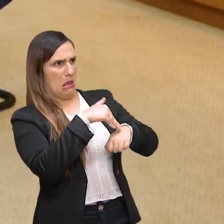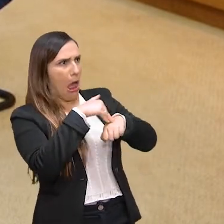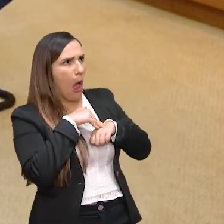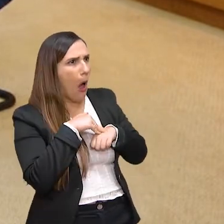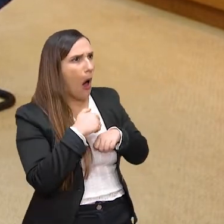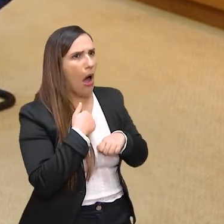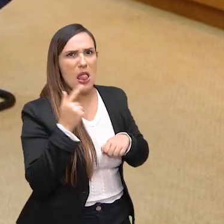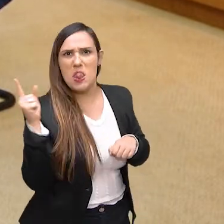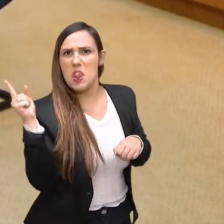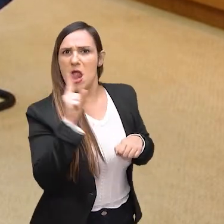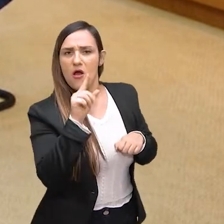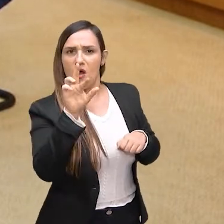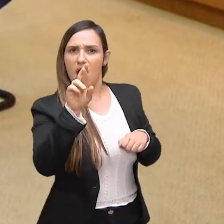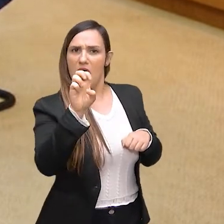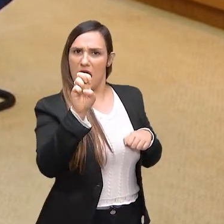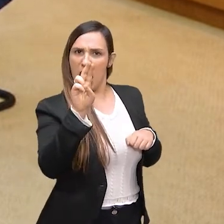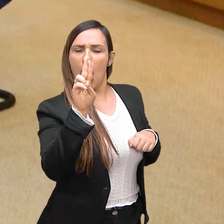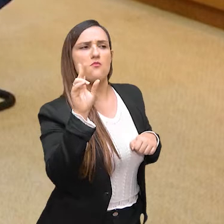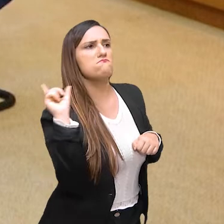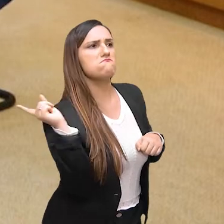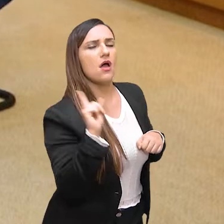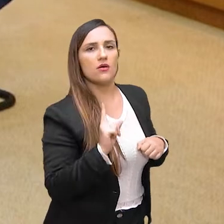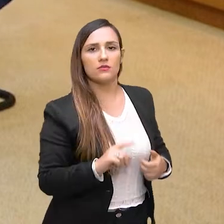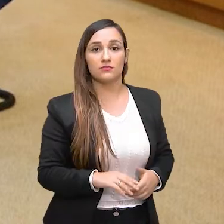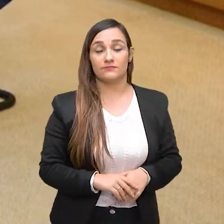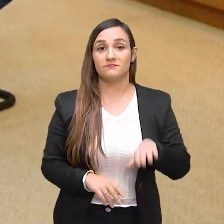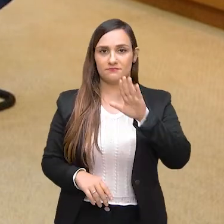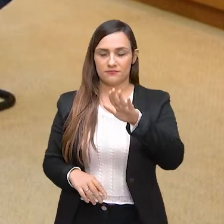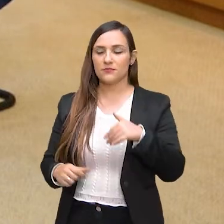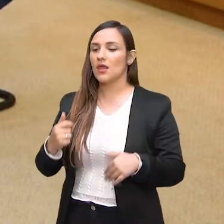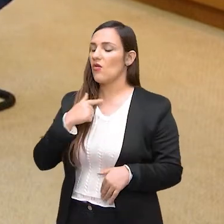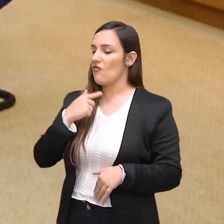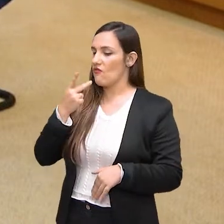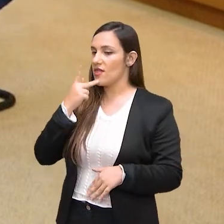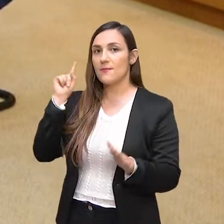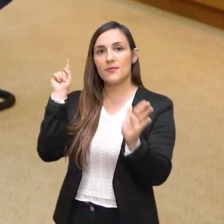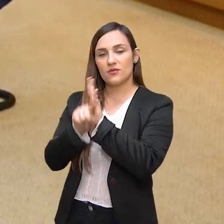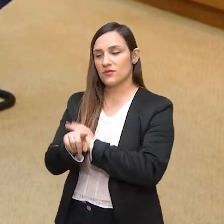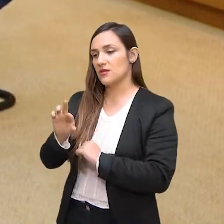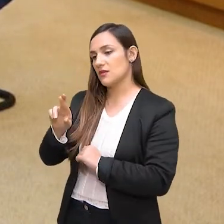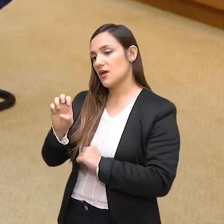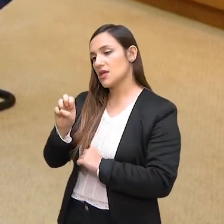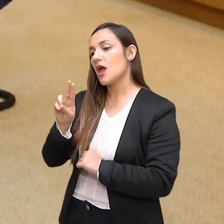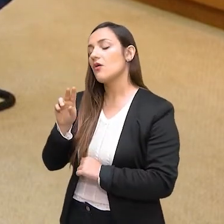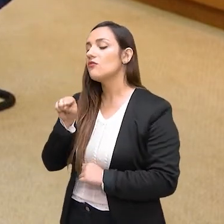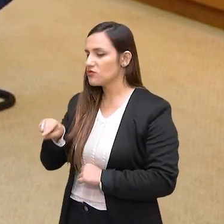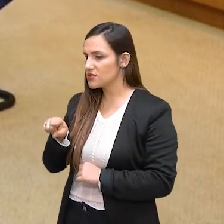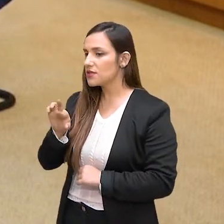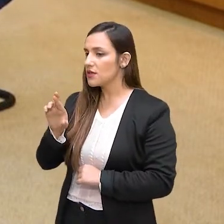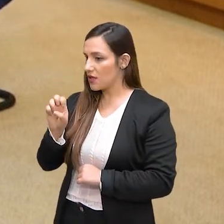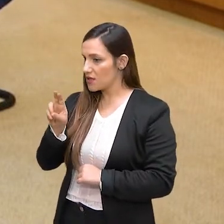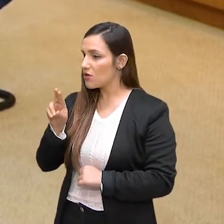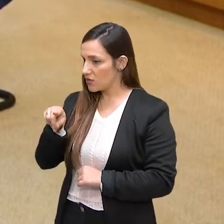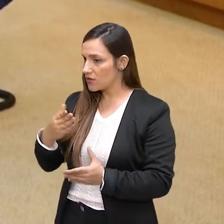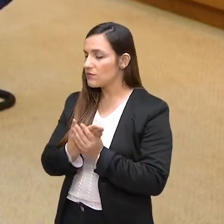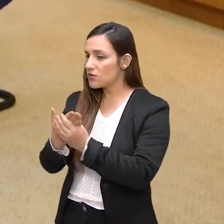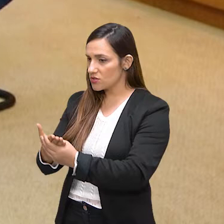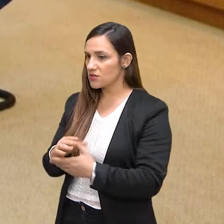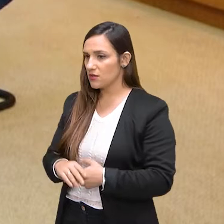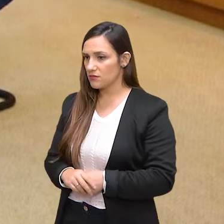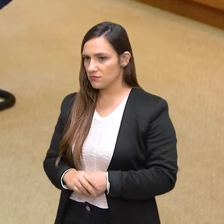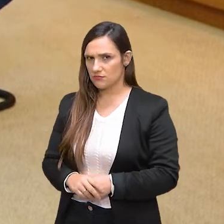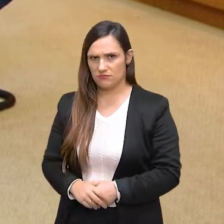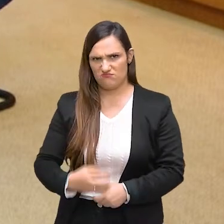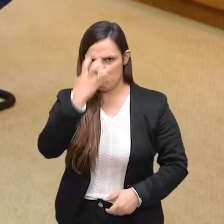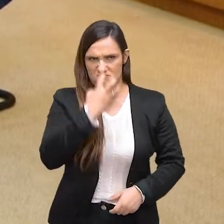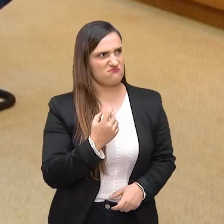fazendo uma audiência uma vez e me dirigi ao réu, né? Falei, o senhor é réu desse processo, que ele ficou bravo,